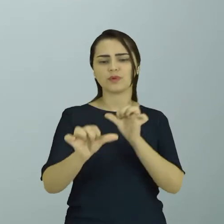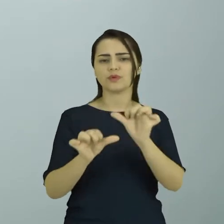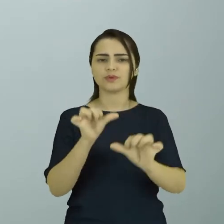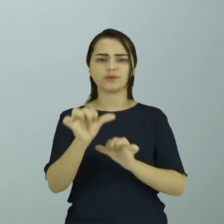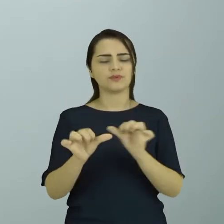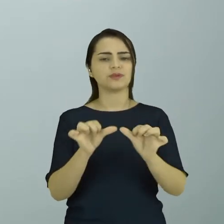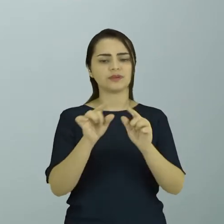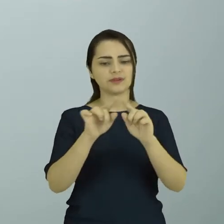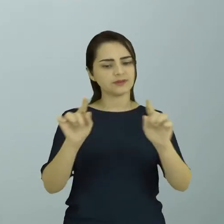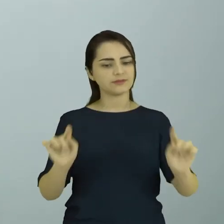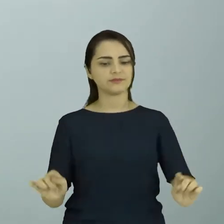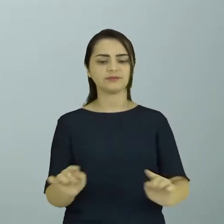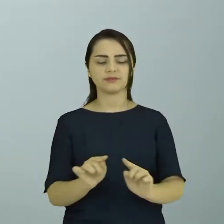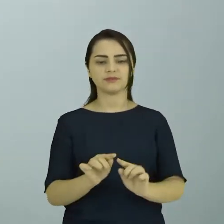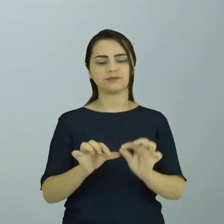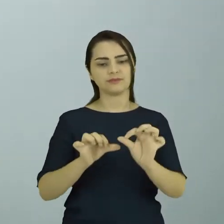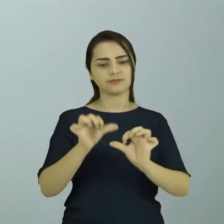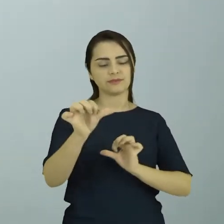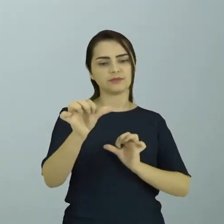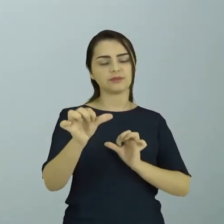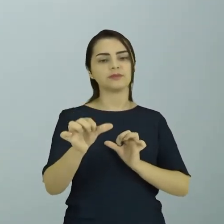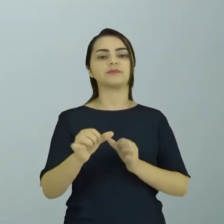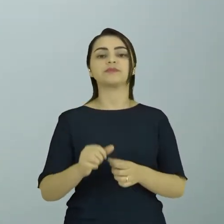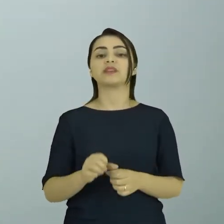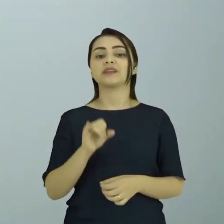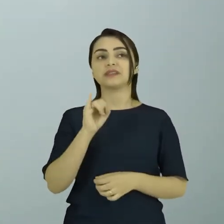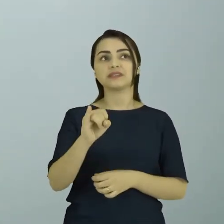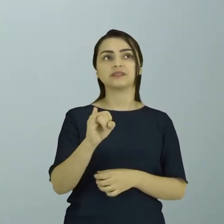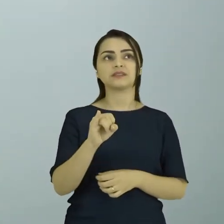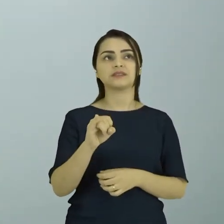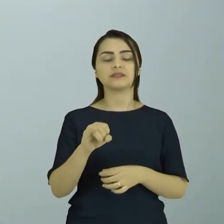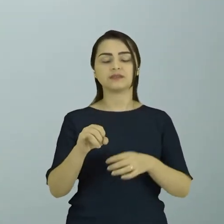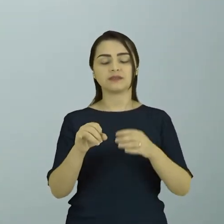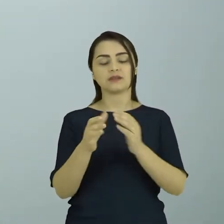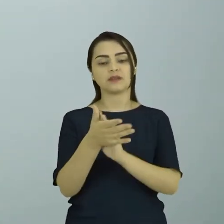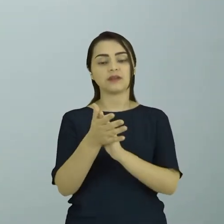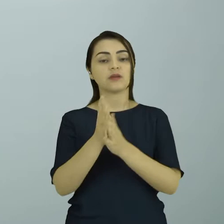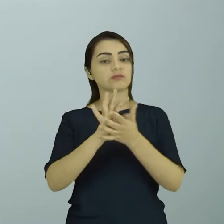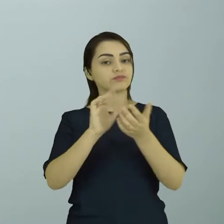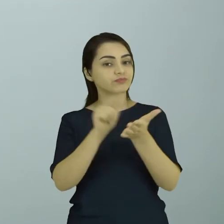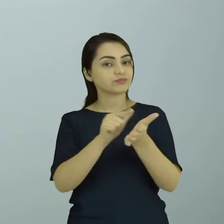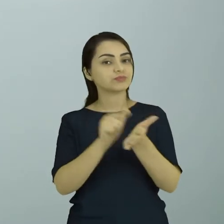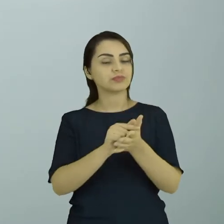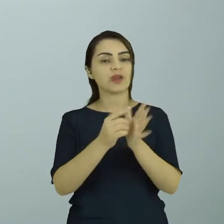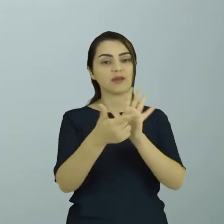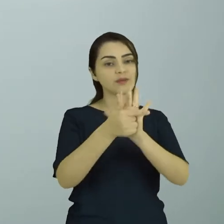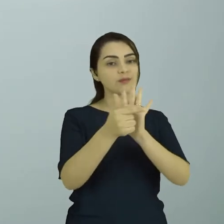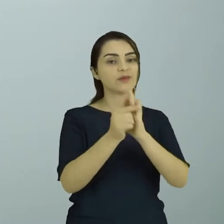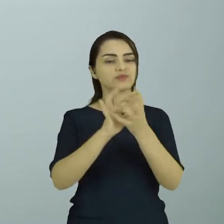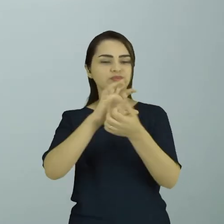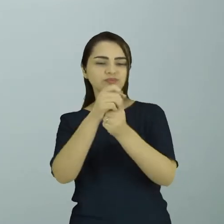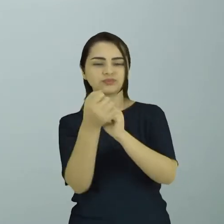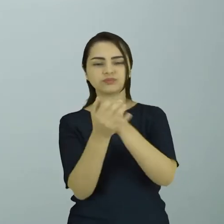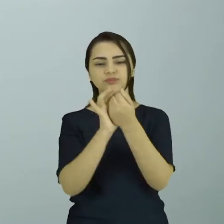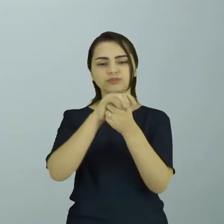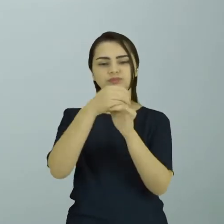modificado, não é verdade? Agora, se eu pego esse papel e eu amasso